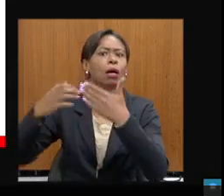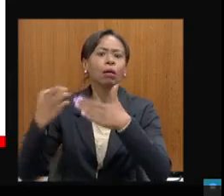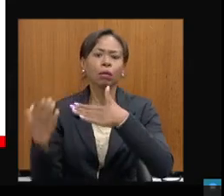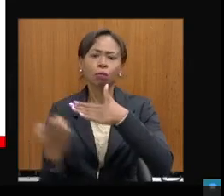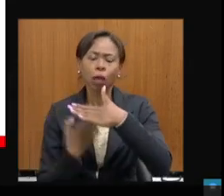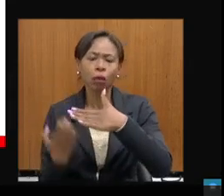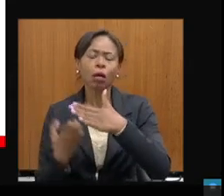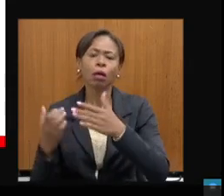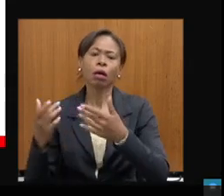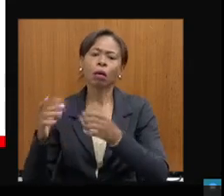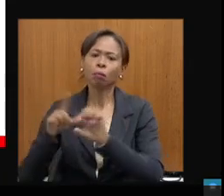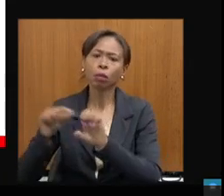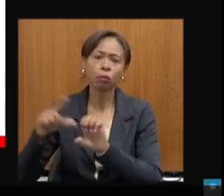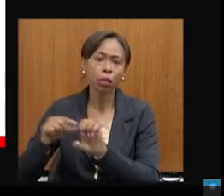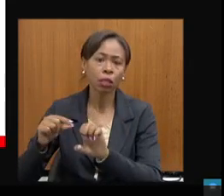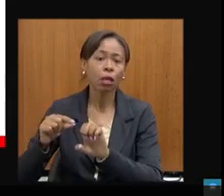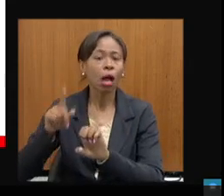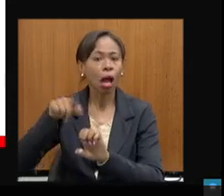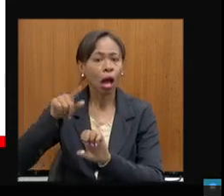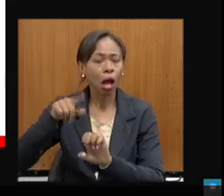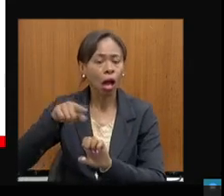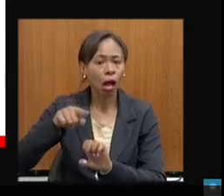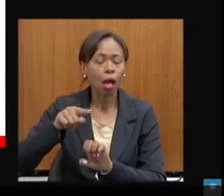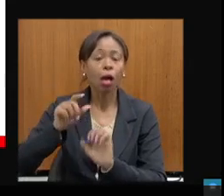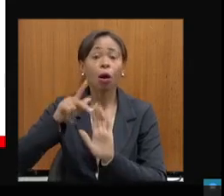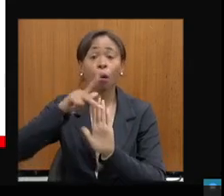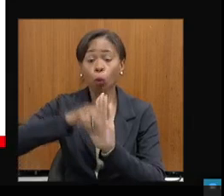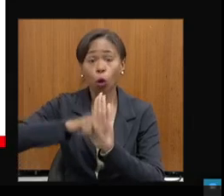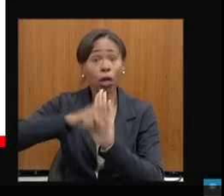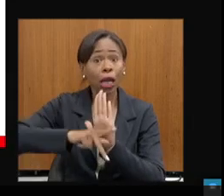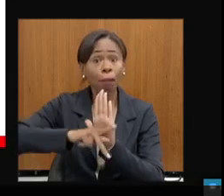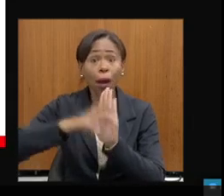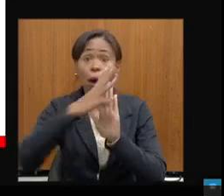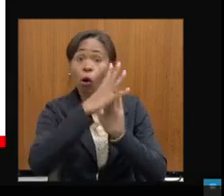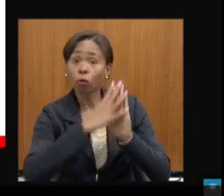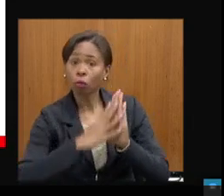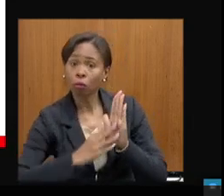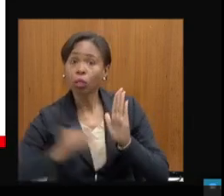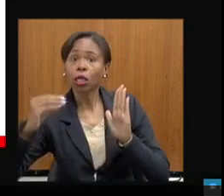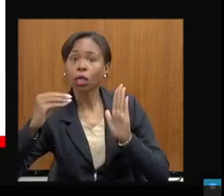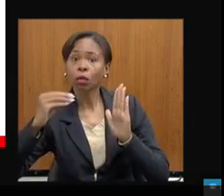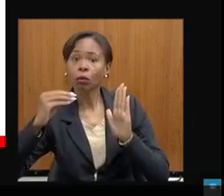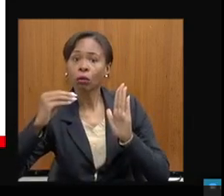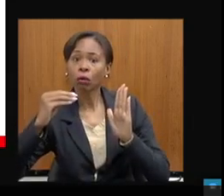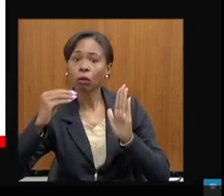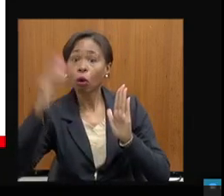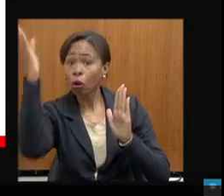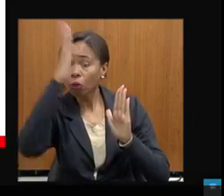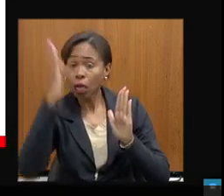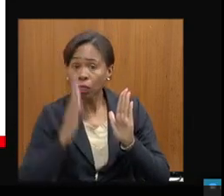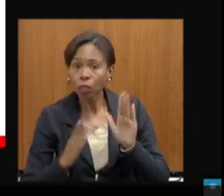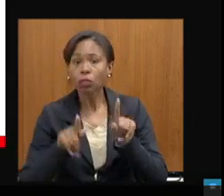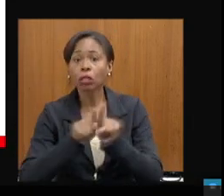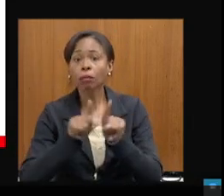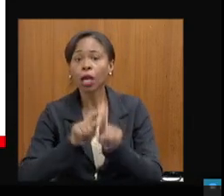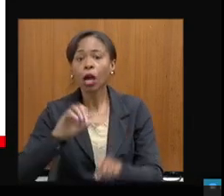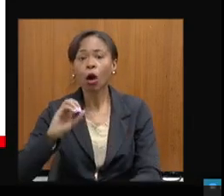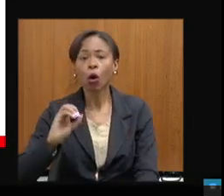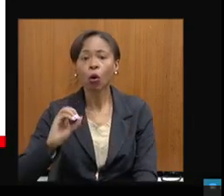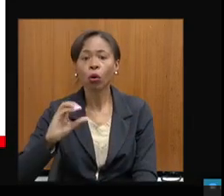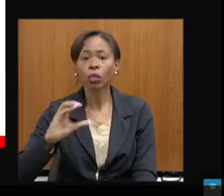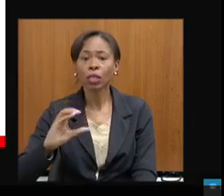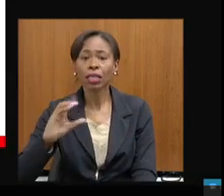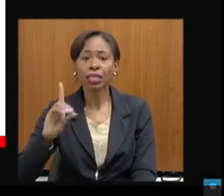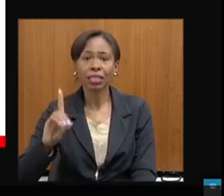programa padrão modelo em que não só Brasil mas a óssea é citou em seu em seu